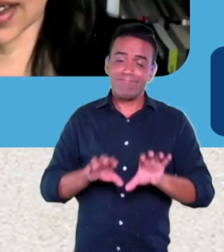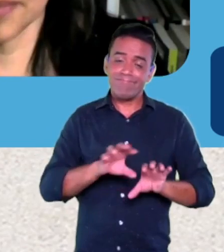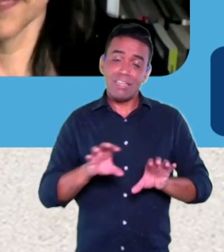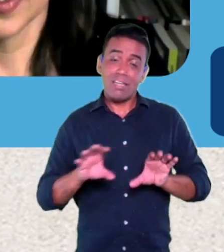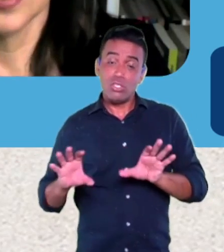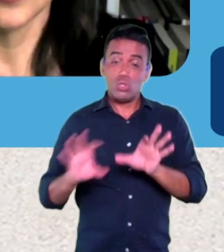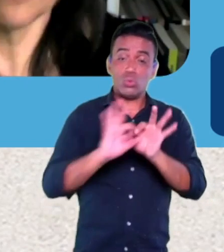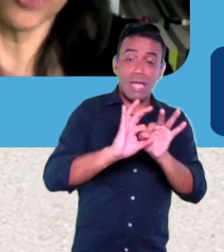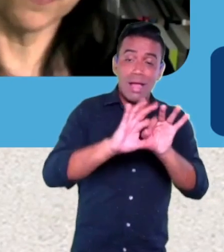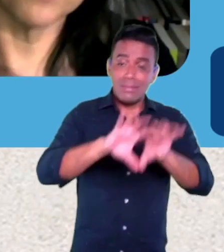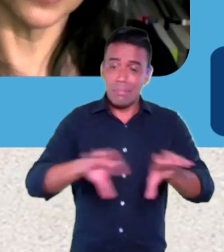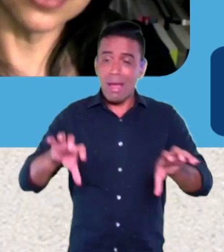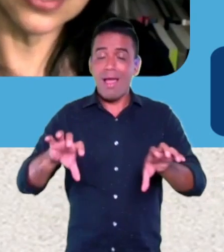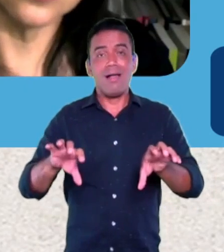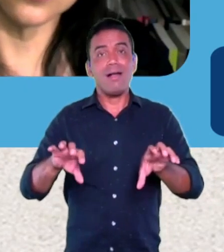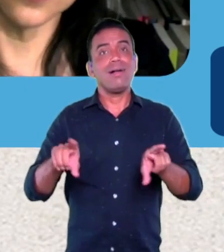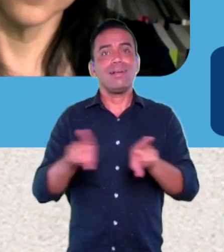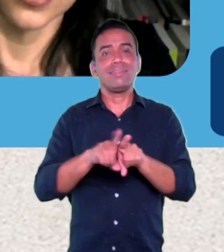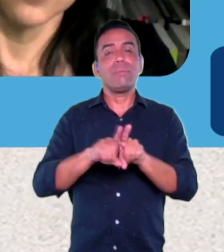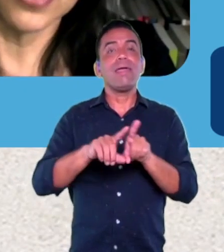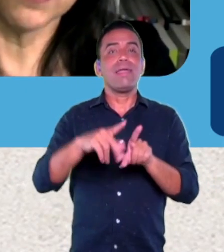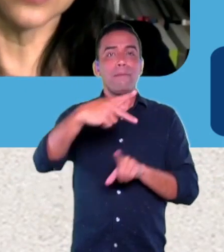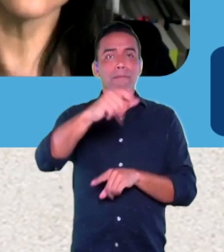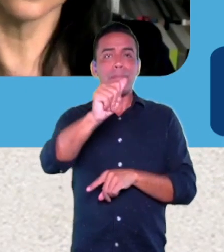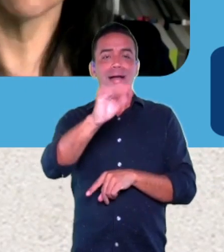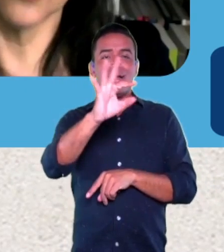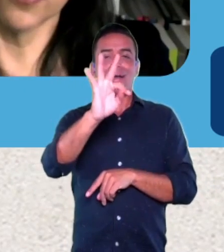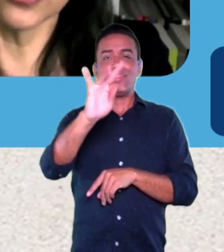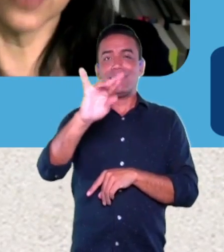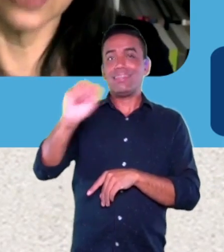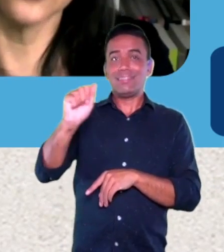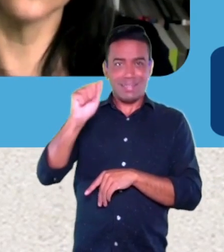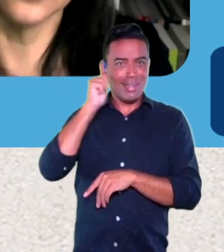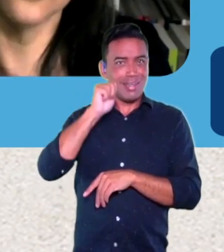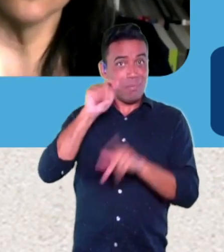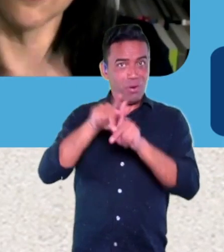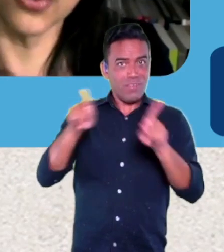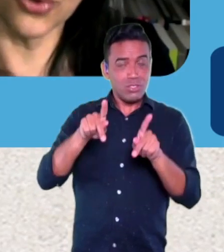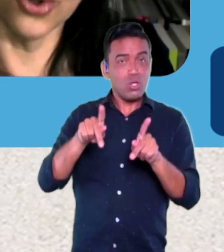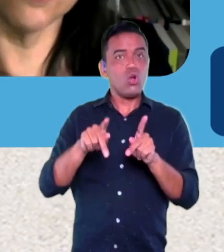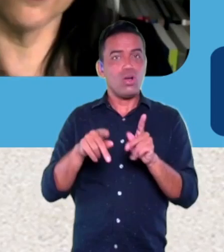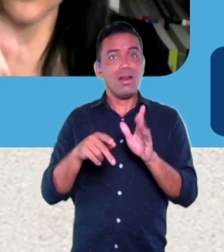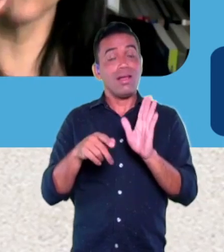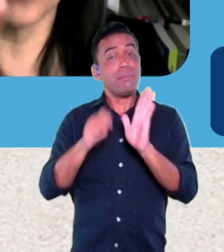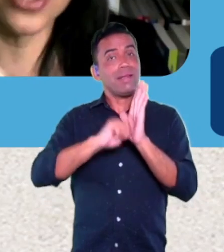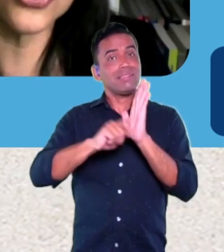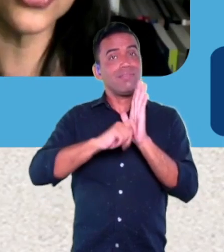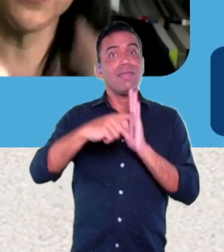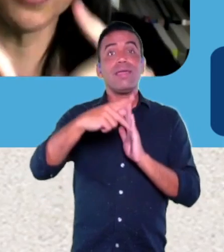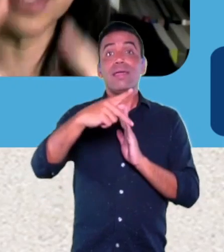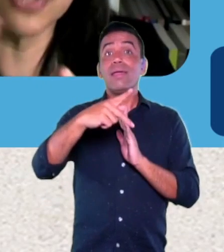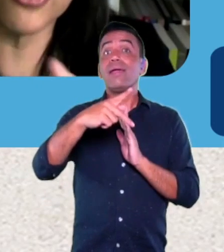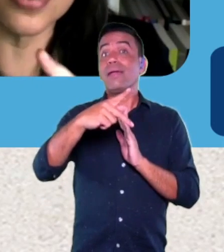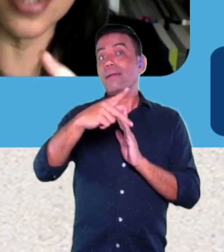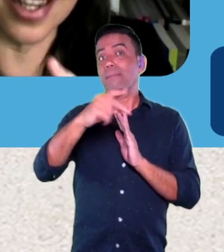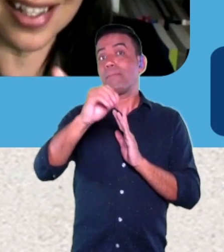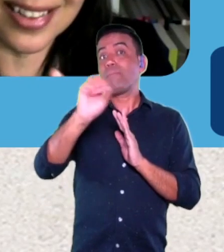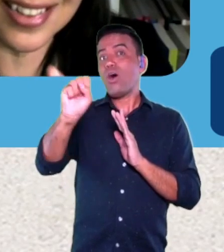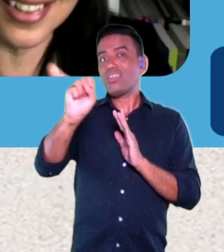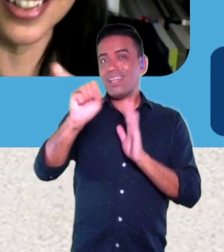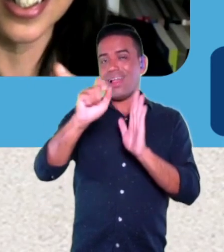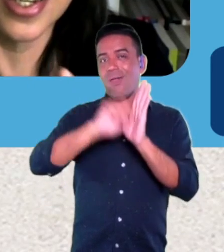e separar. E a própria Patrícia, que para escrever o pós-fácil, leu o livro todo e falou, eu acho que o primeiro tinha